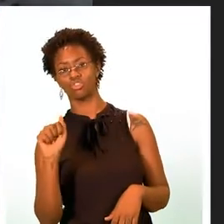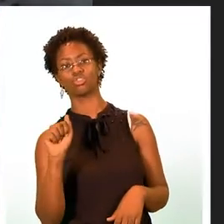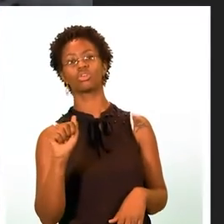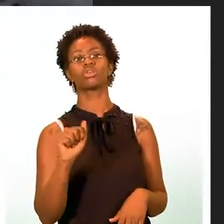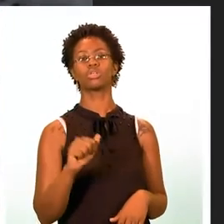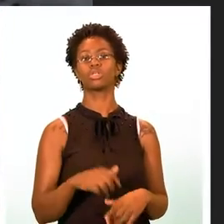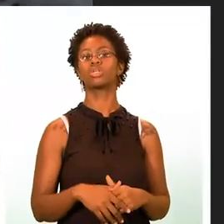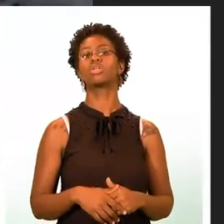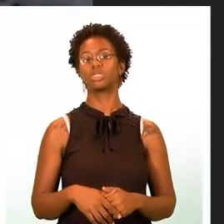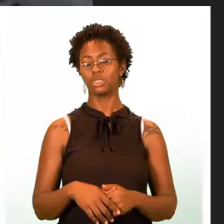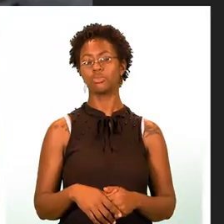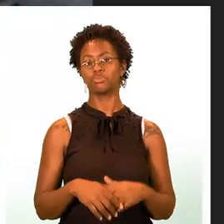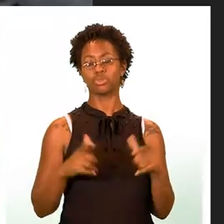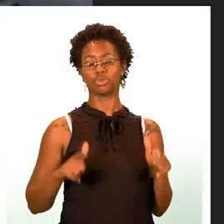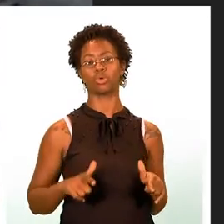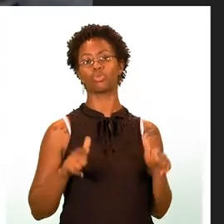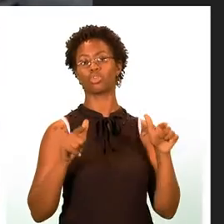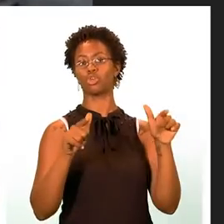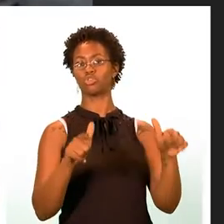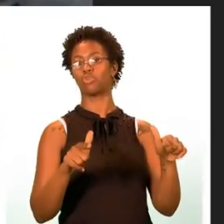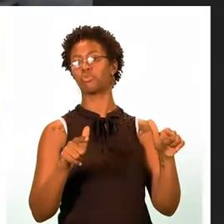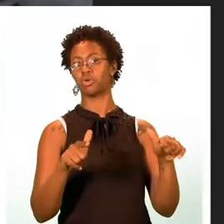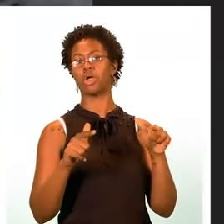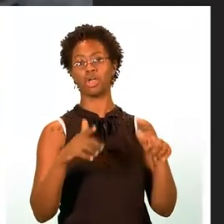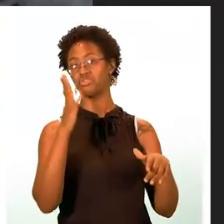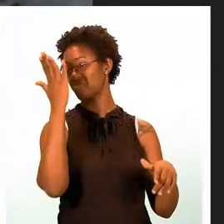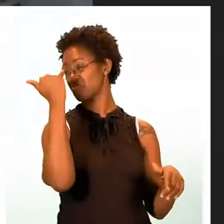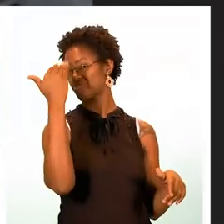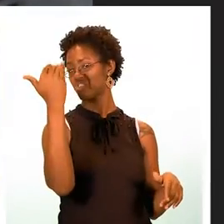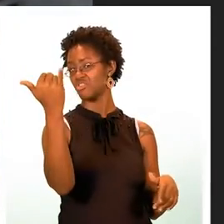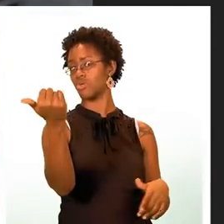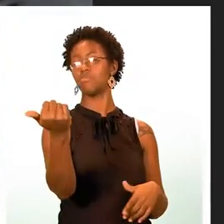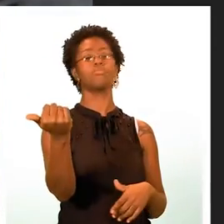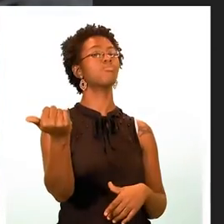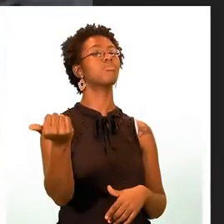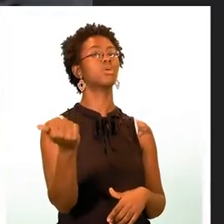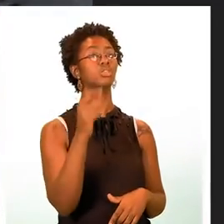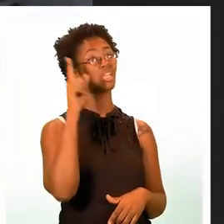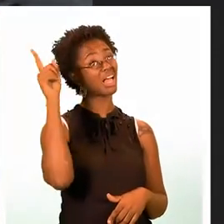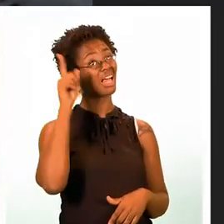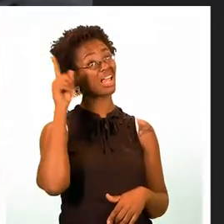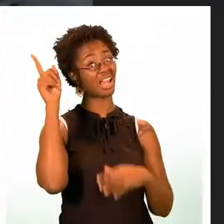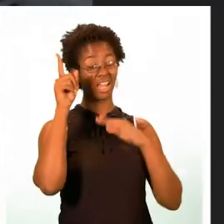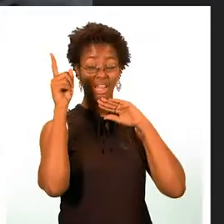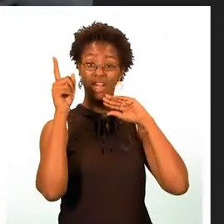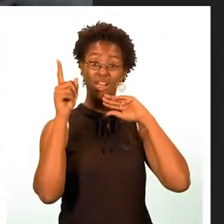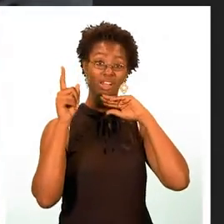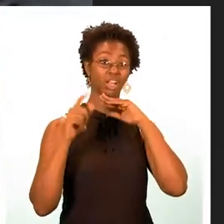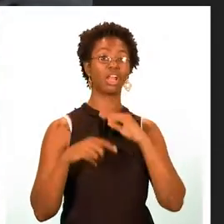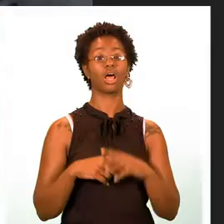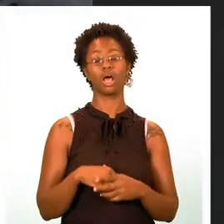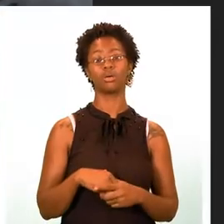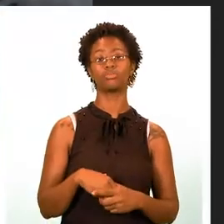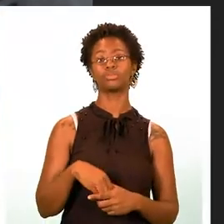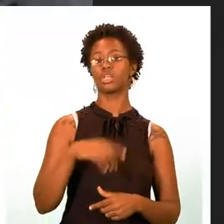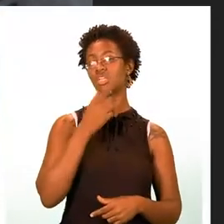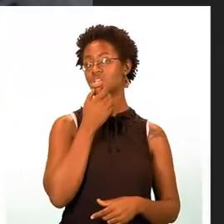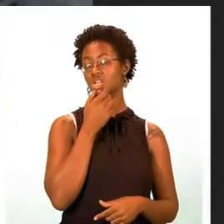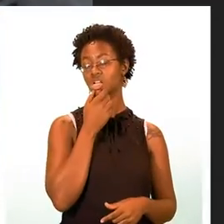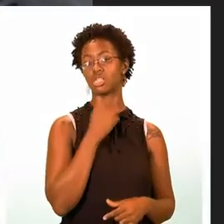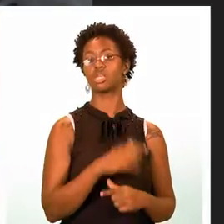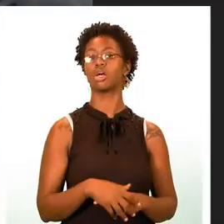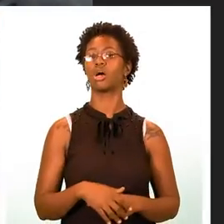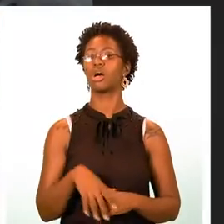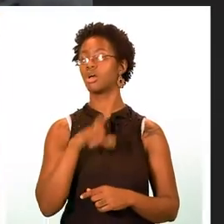que é o Gemological Institute of America, que é um dos grandes, mais famoso, fica em Londres, fica na Califórnia, e